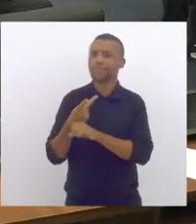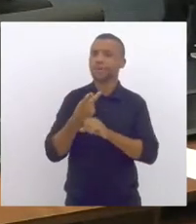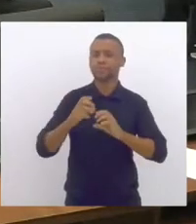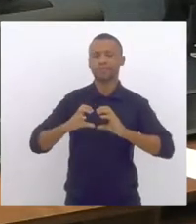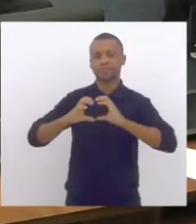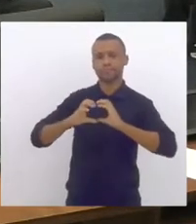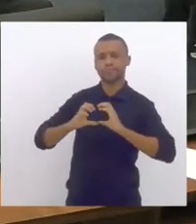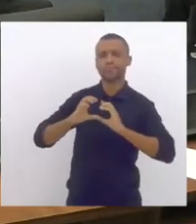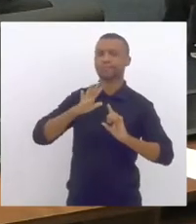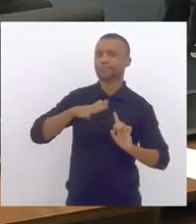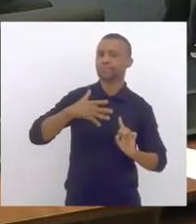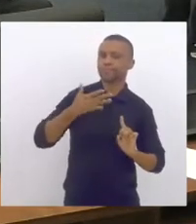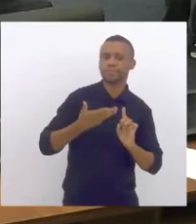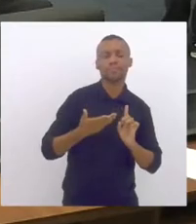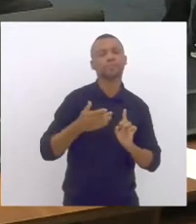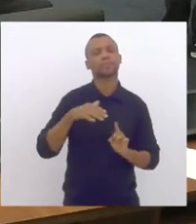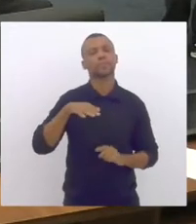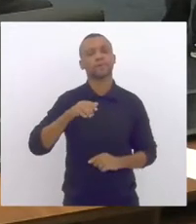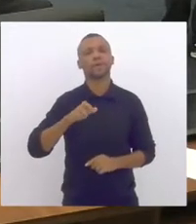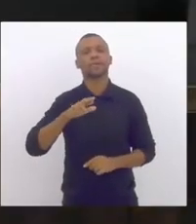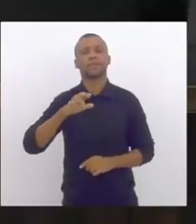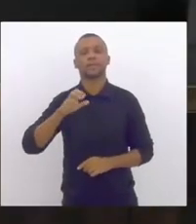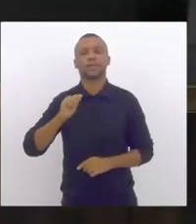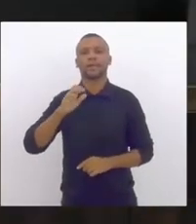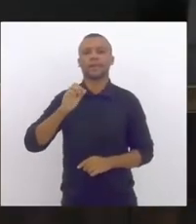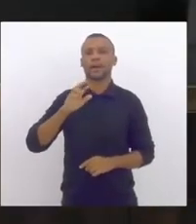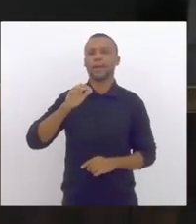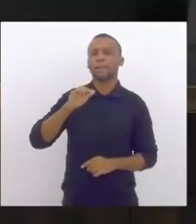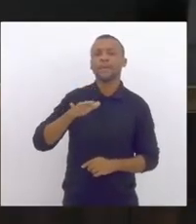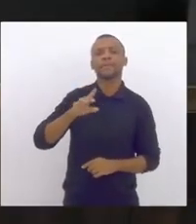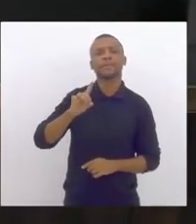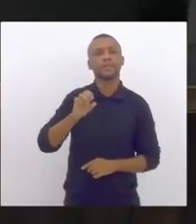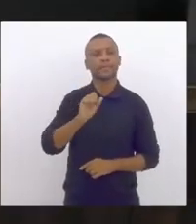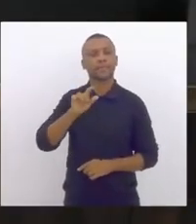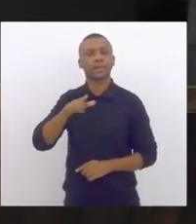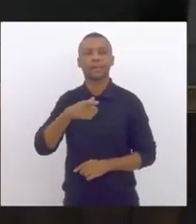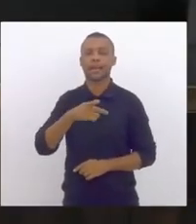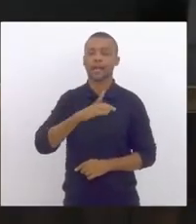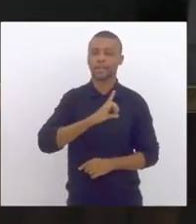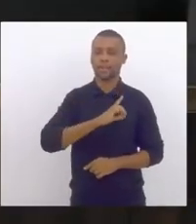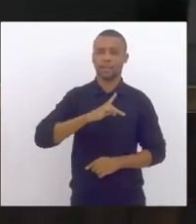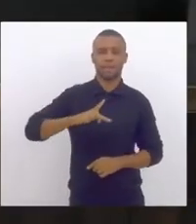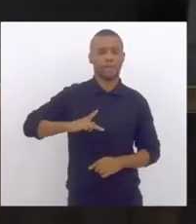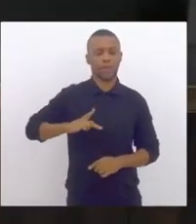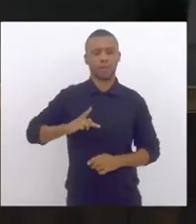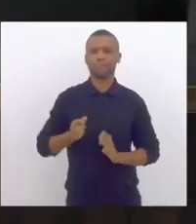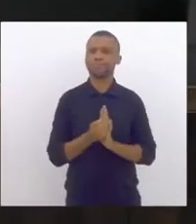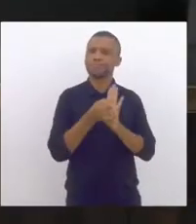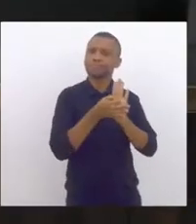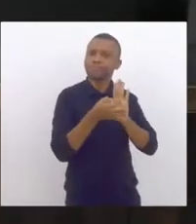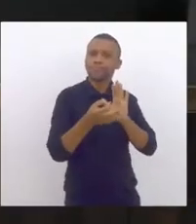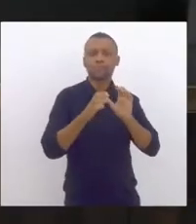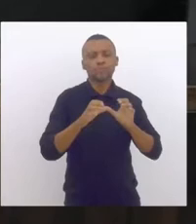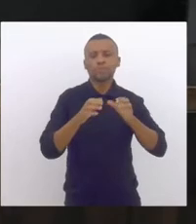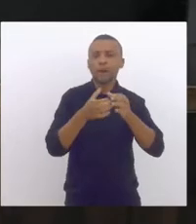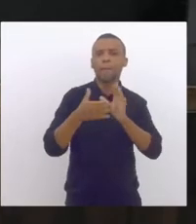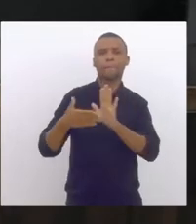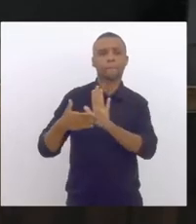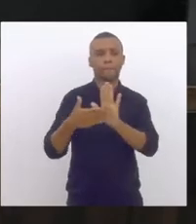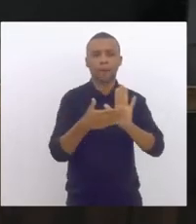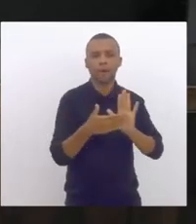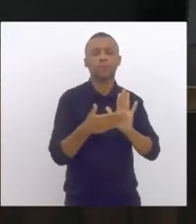respectivo diploma, à senhora Maria Carmen de Sá, defensora pública do Estado do Rio de Janeiro. Parecer da Comissão de Normas Internas e Proposições